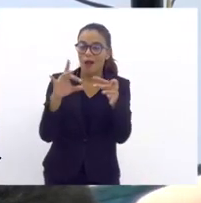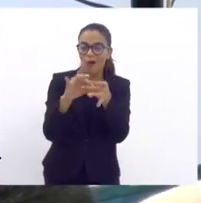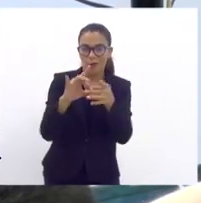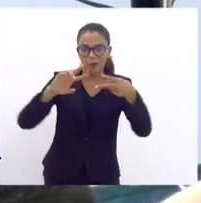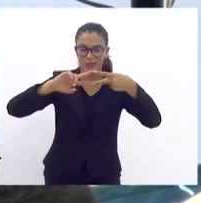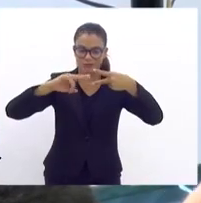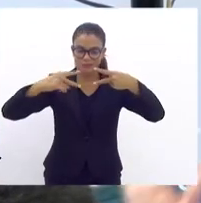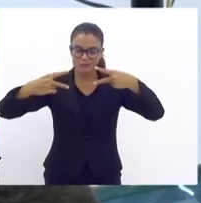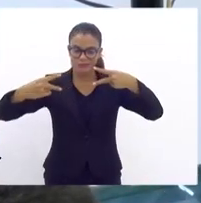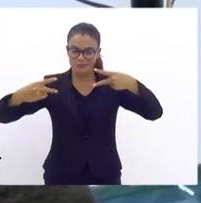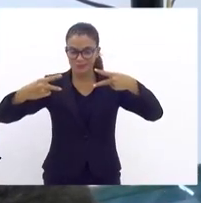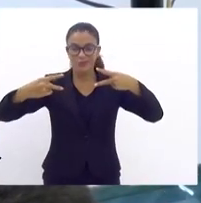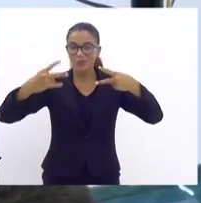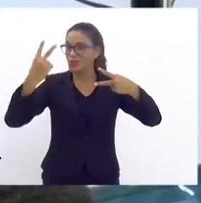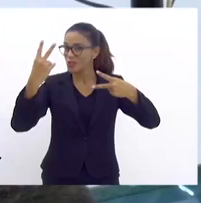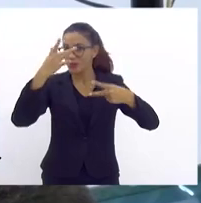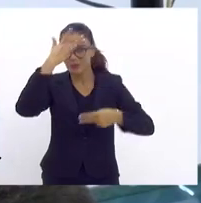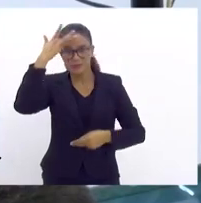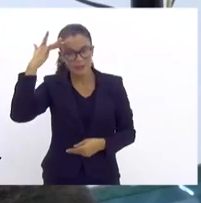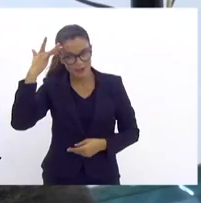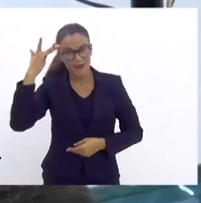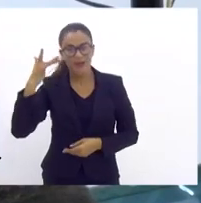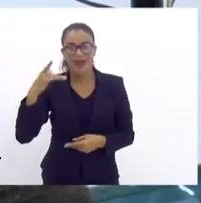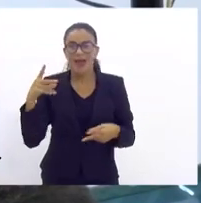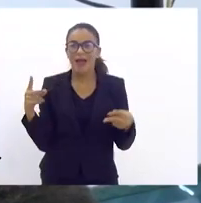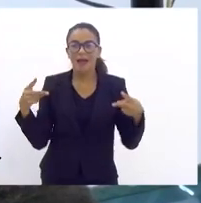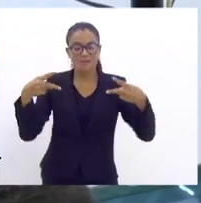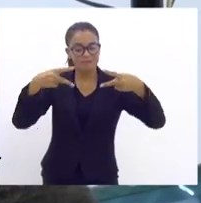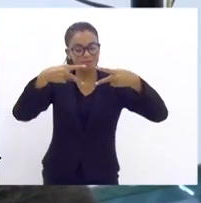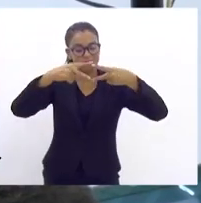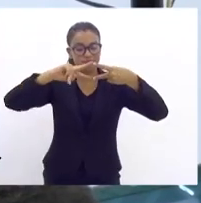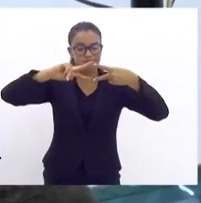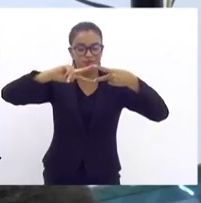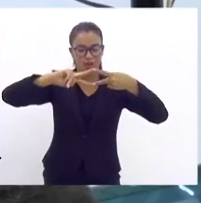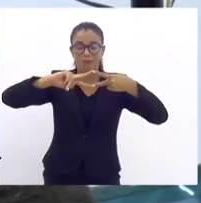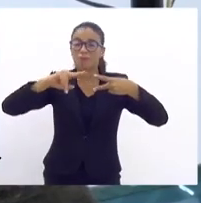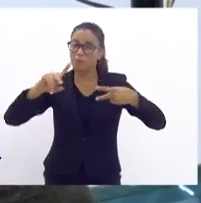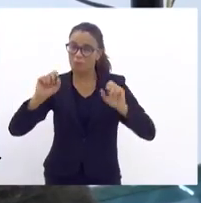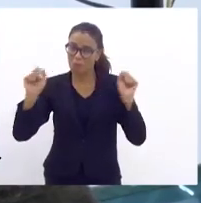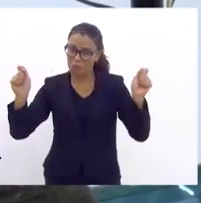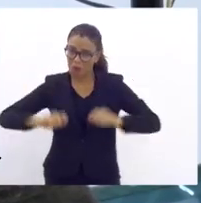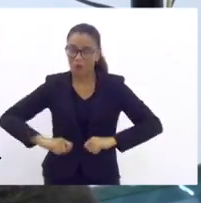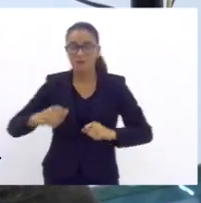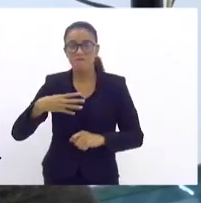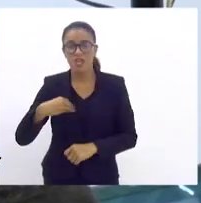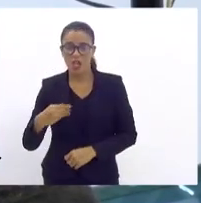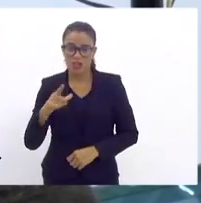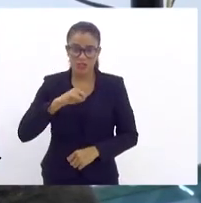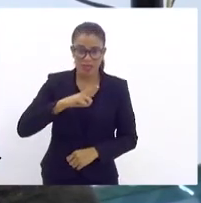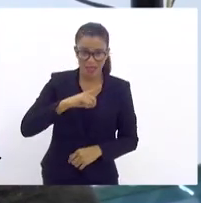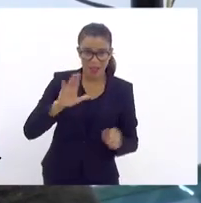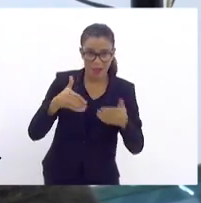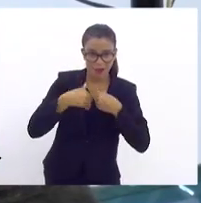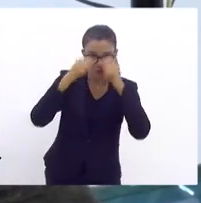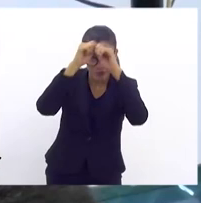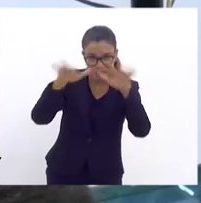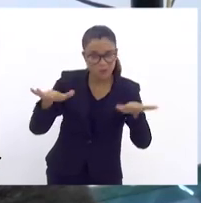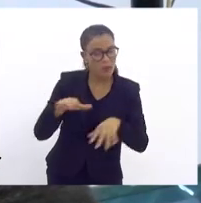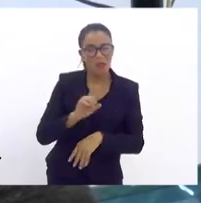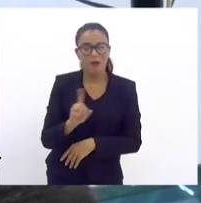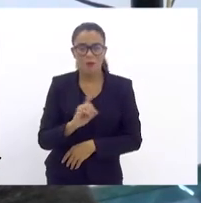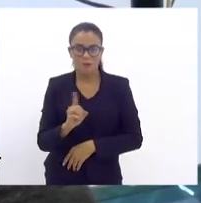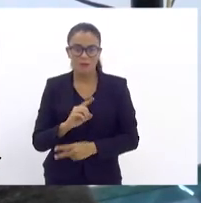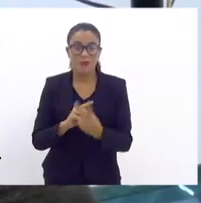pessoas e essa diferenciação do Gene essa pessoa pode ter filhos com ou sem autismo tenho três filhos dois deles